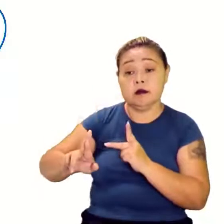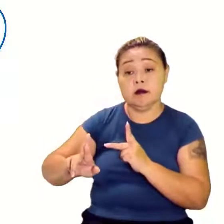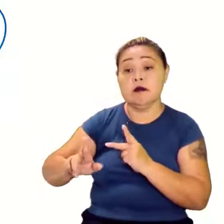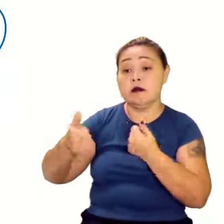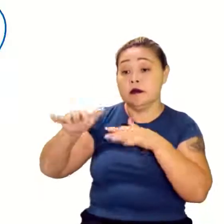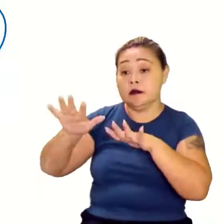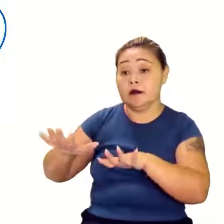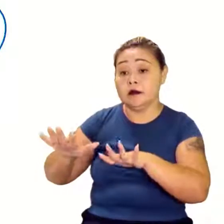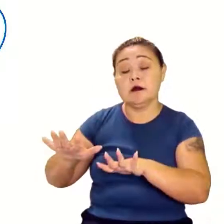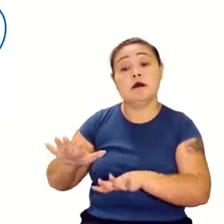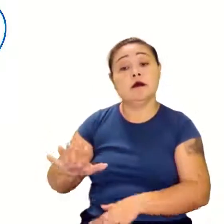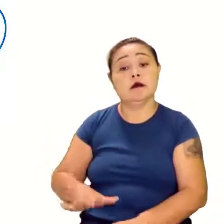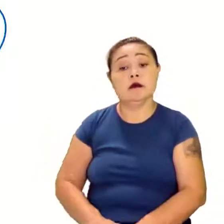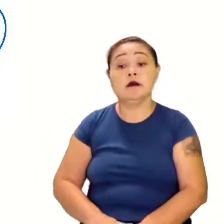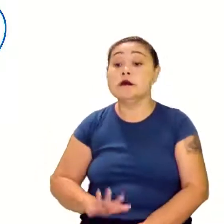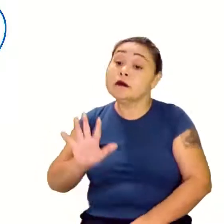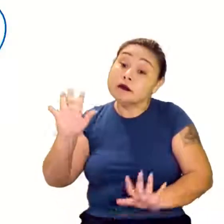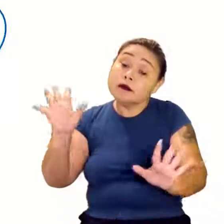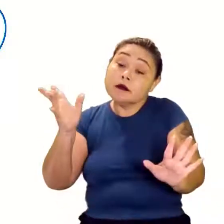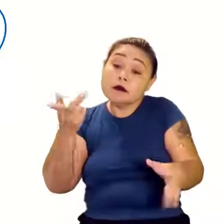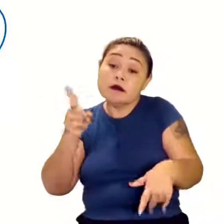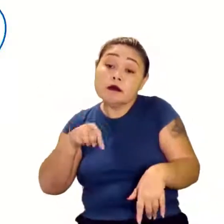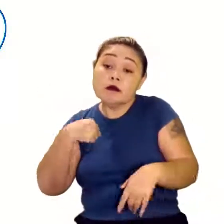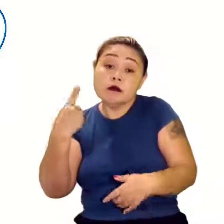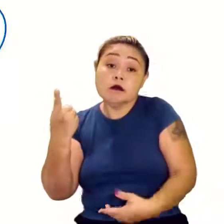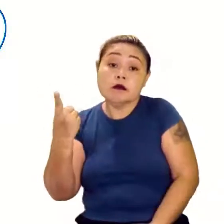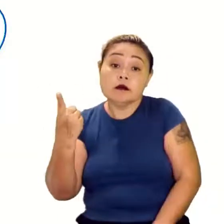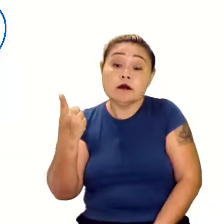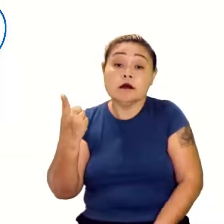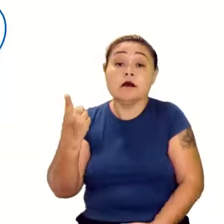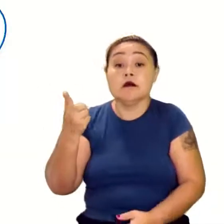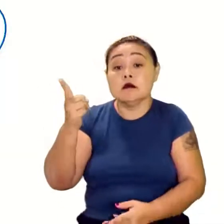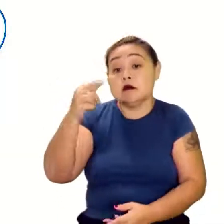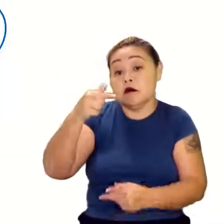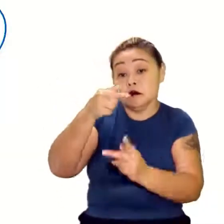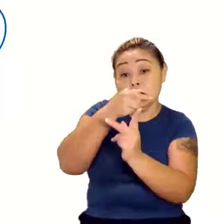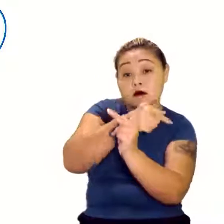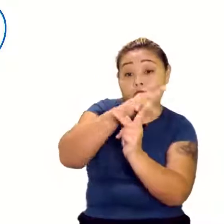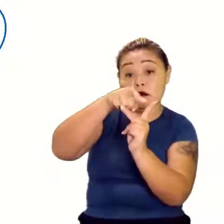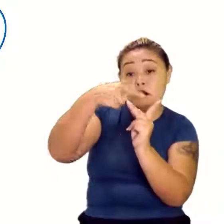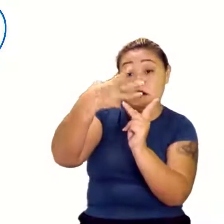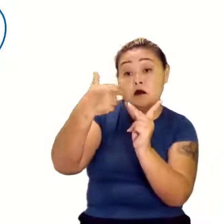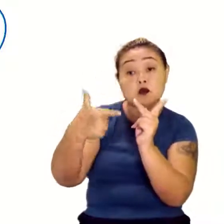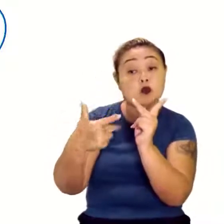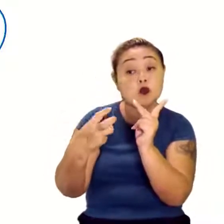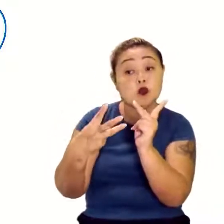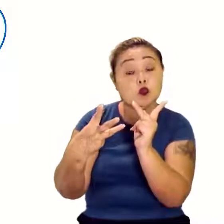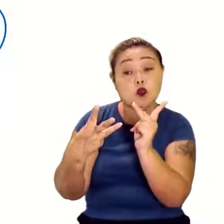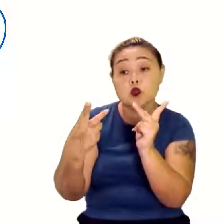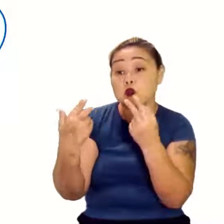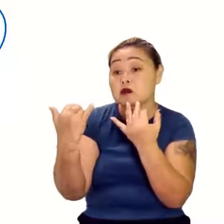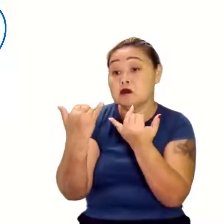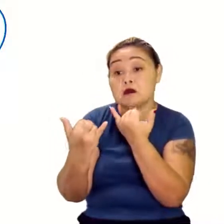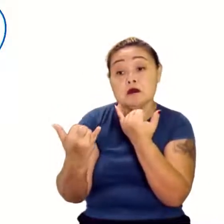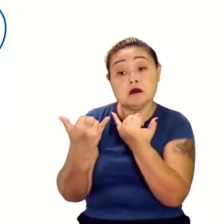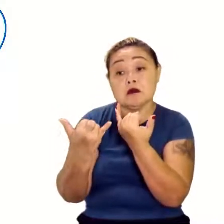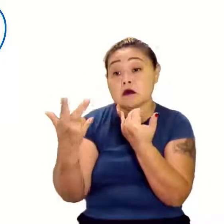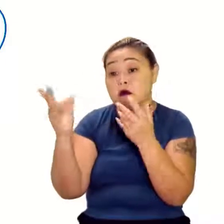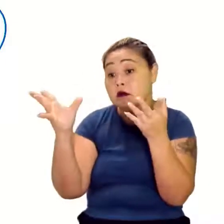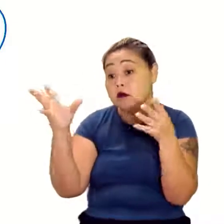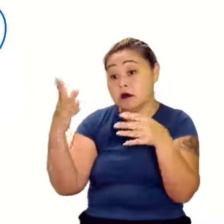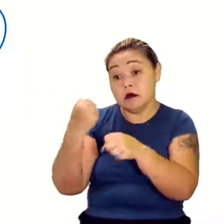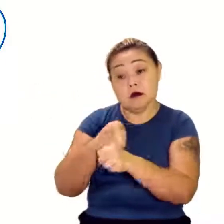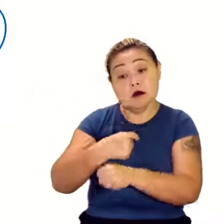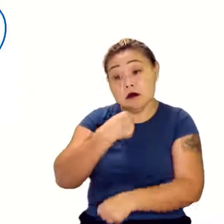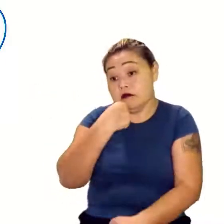se manter, tá? Beleza. Infelizmente, o nosso amigo aqui, 7 raiz quarta de 3, não tem ninguém semelhante a ele pra gente